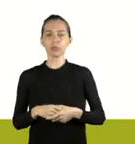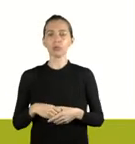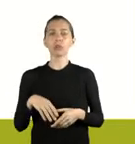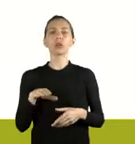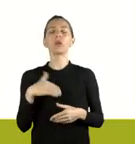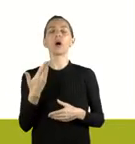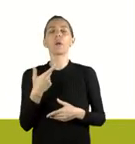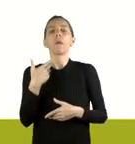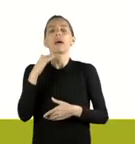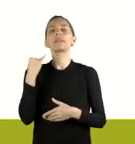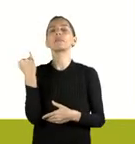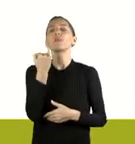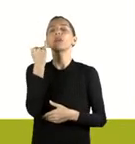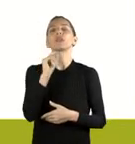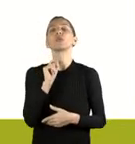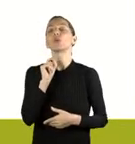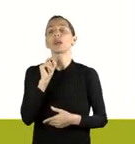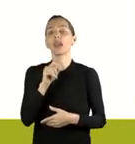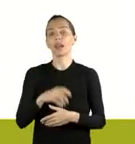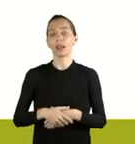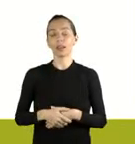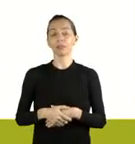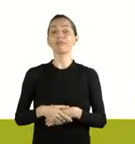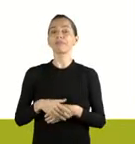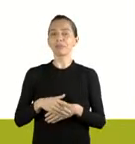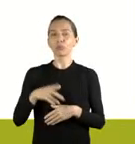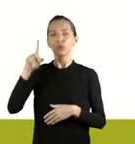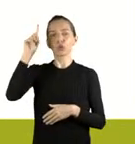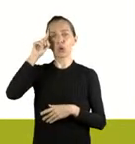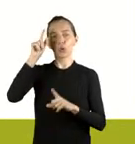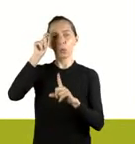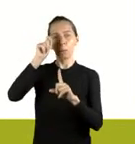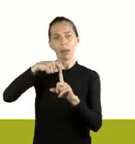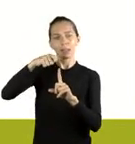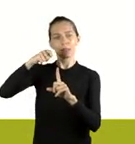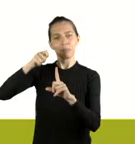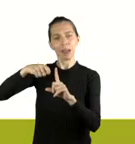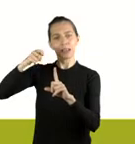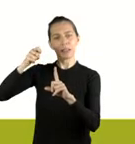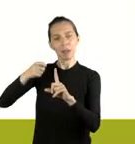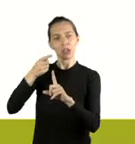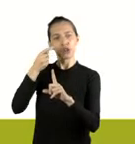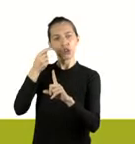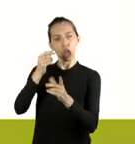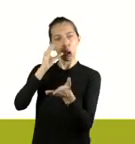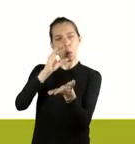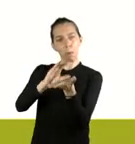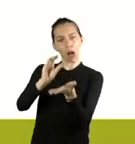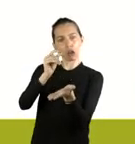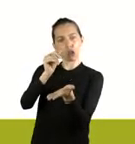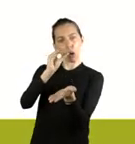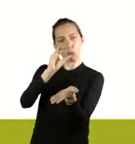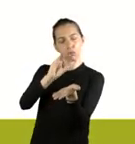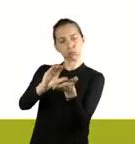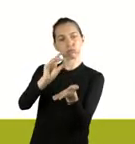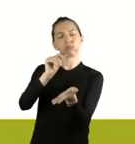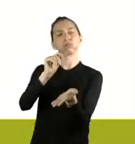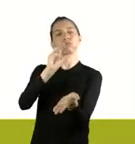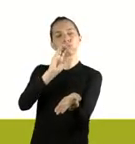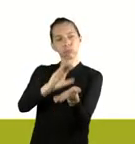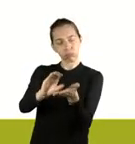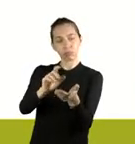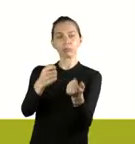Qual você acha que é o mais importante? Constância. Constância. Se você investir todo